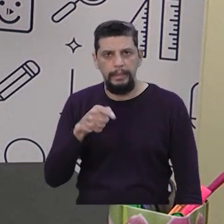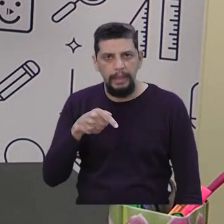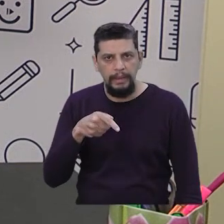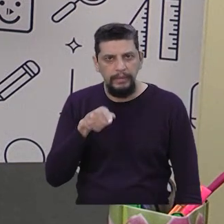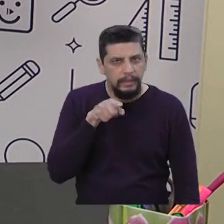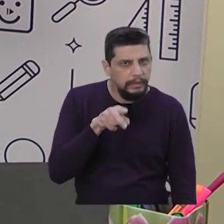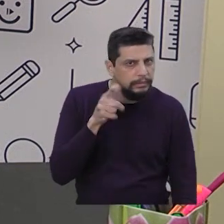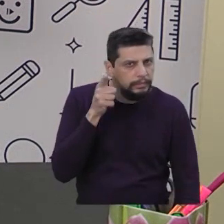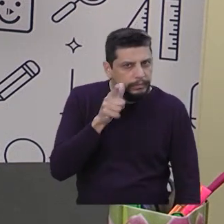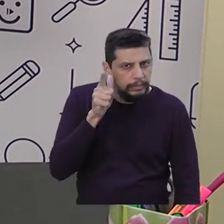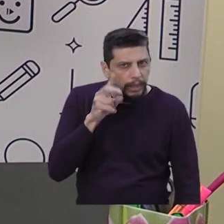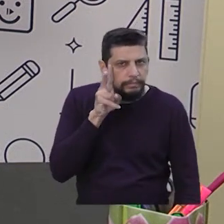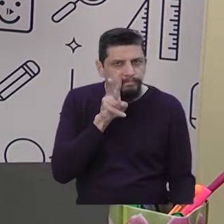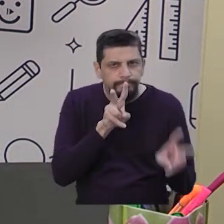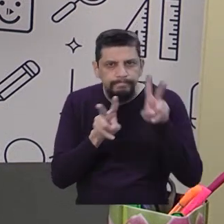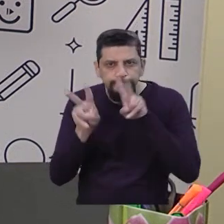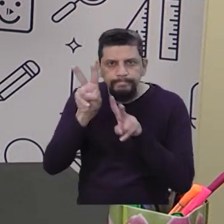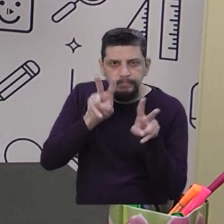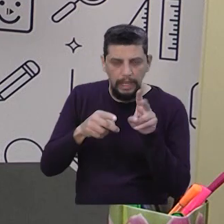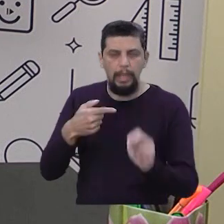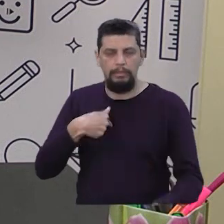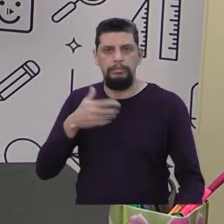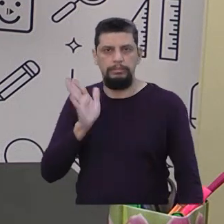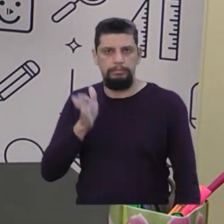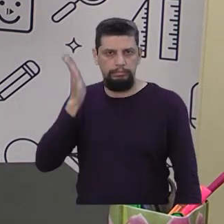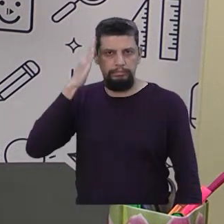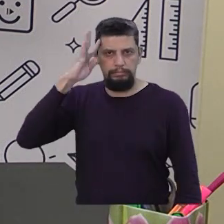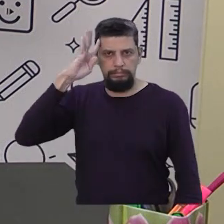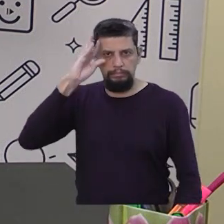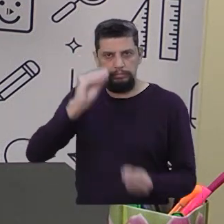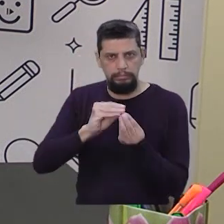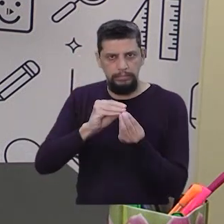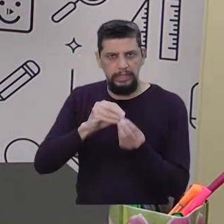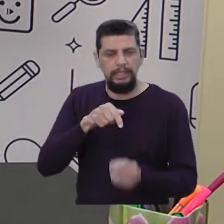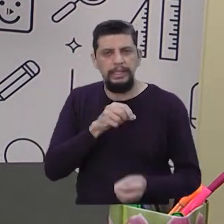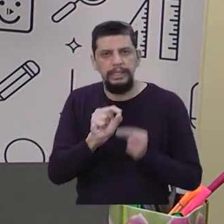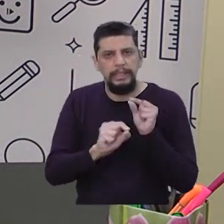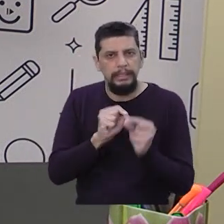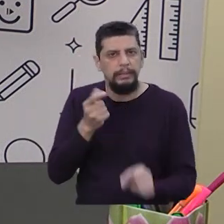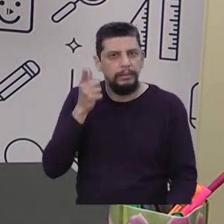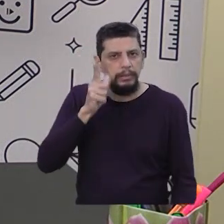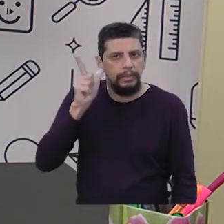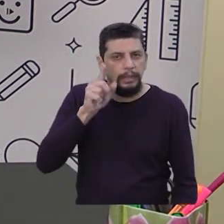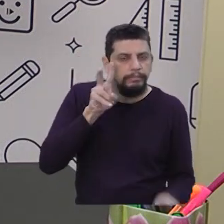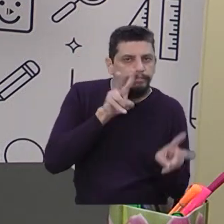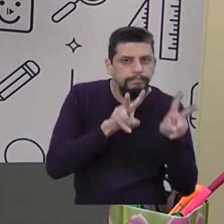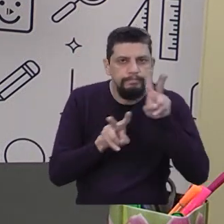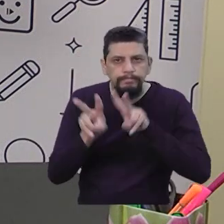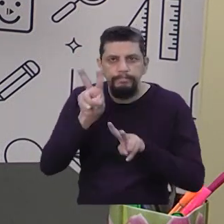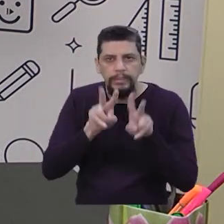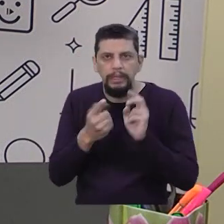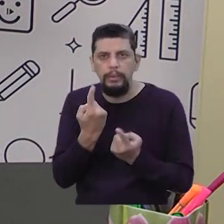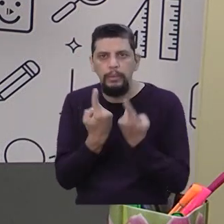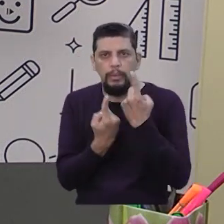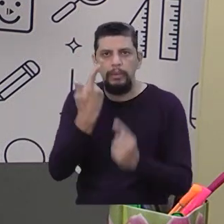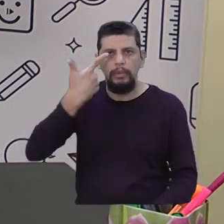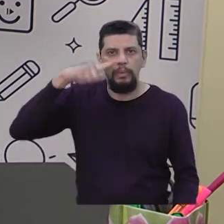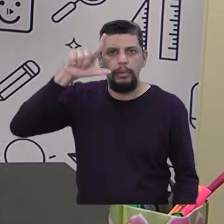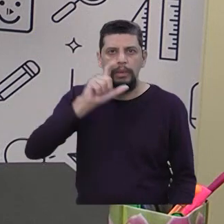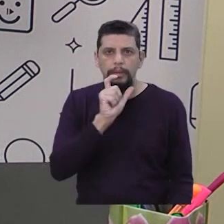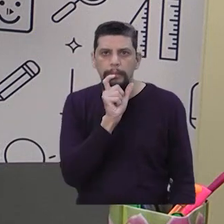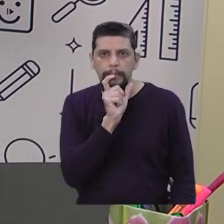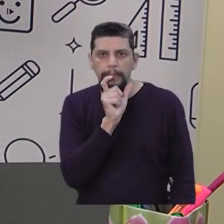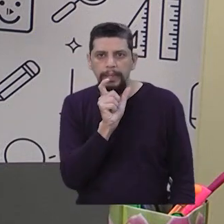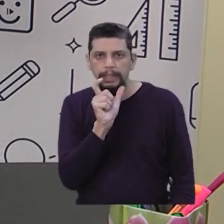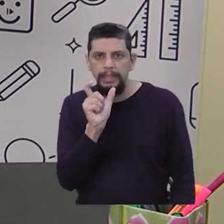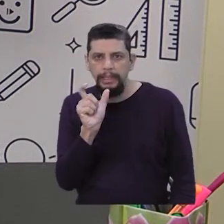localizar? Eu já consegui localizar. Quem mais aí em casa conseguiu? Ai, eu